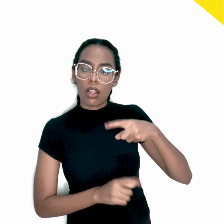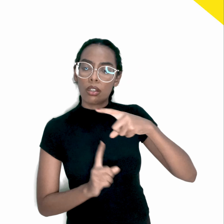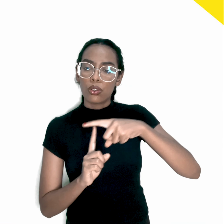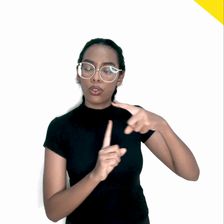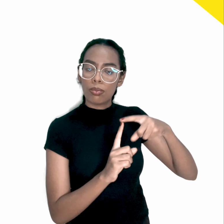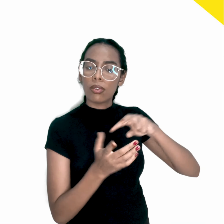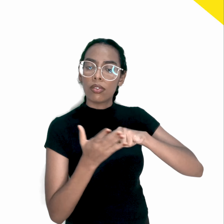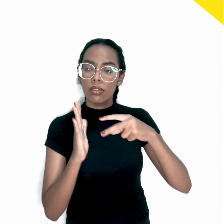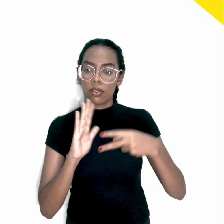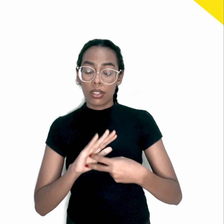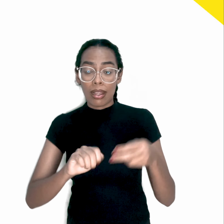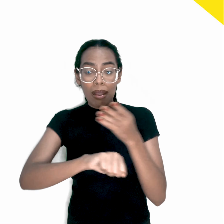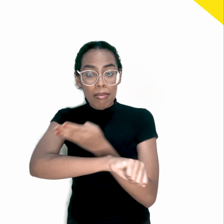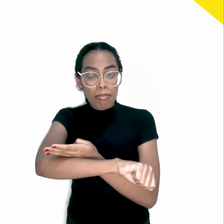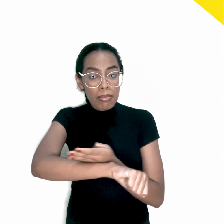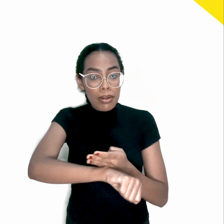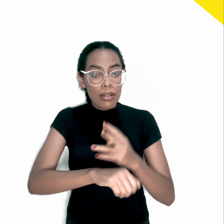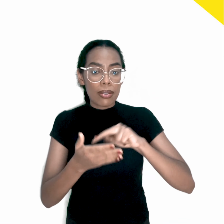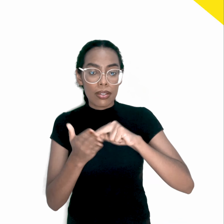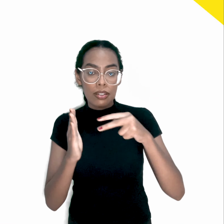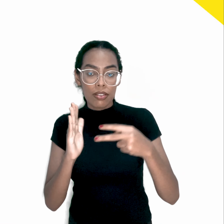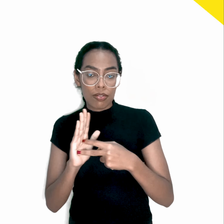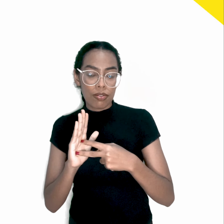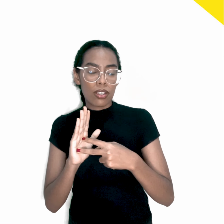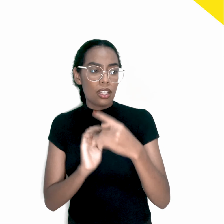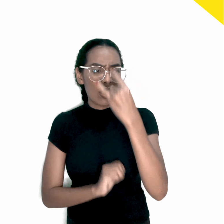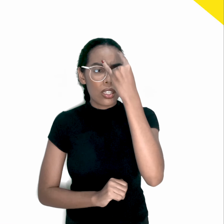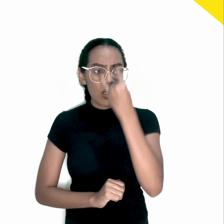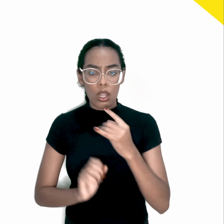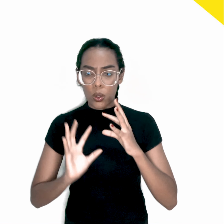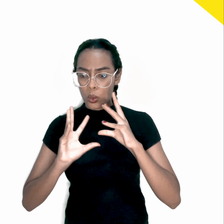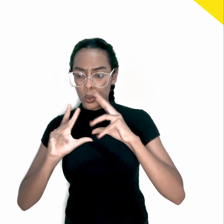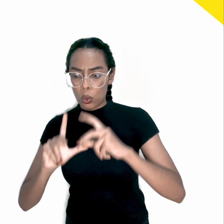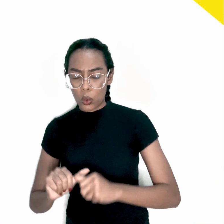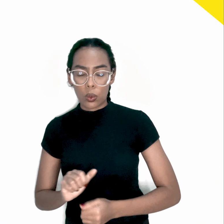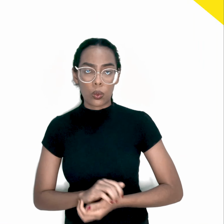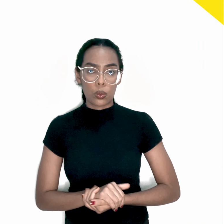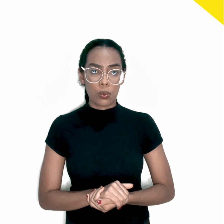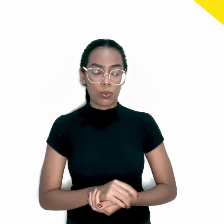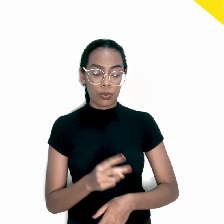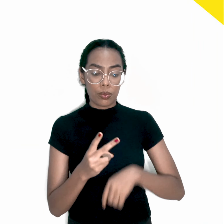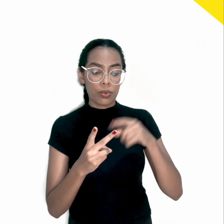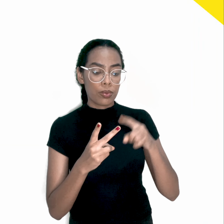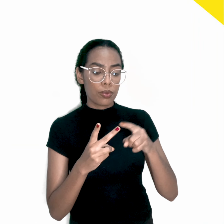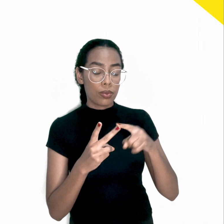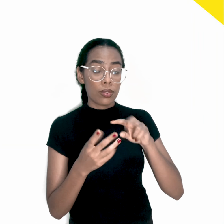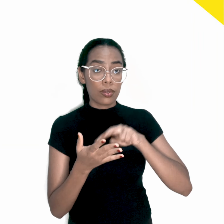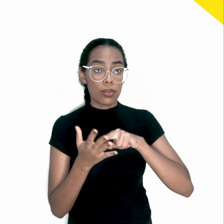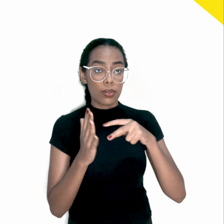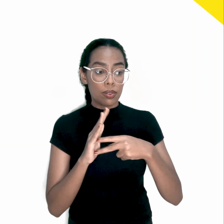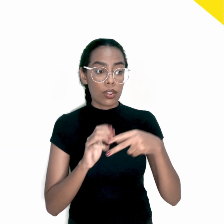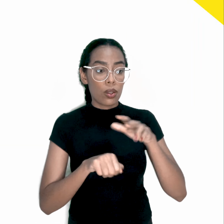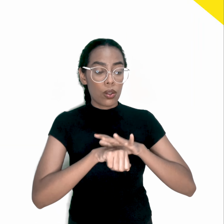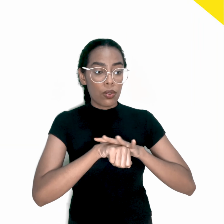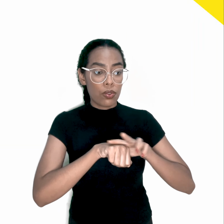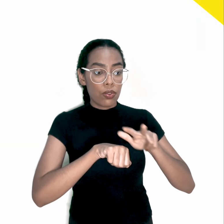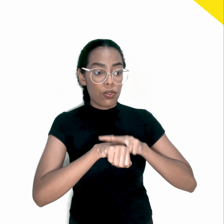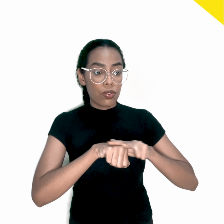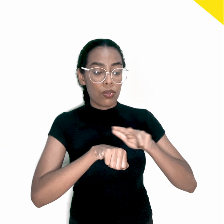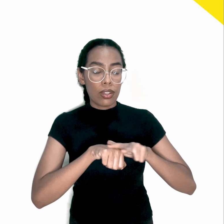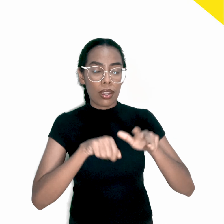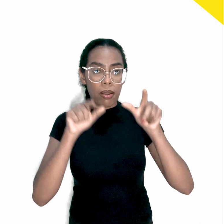branca indica que a pessoa possui cegueira total A bengala verde indica que a pessoa possui baixa visão